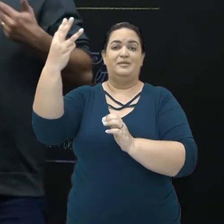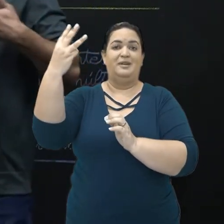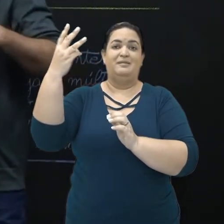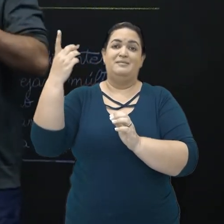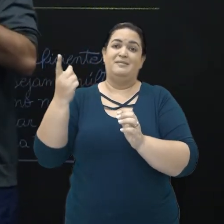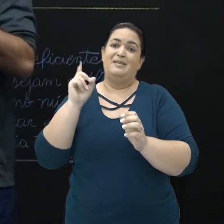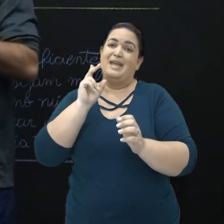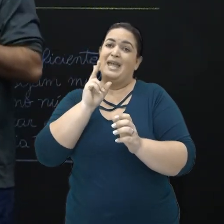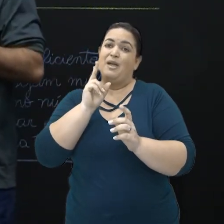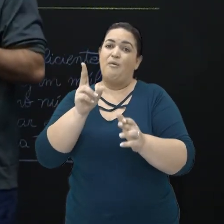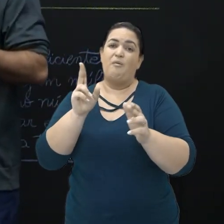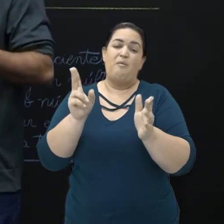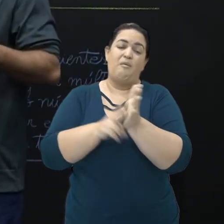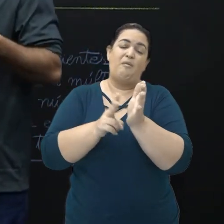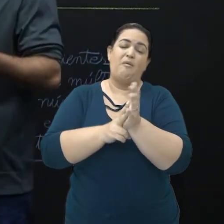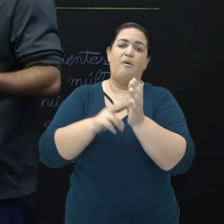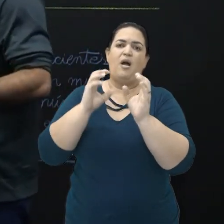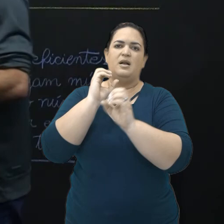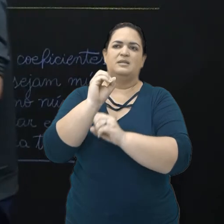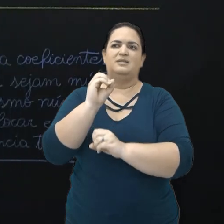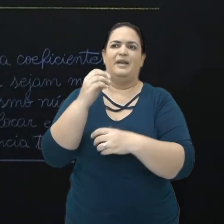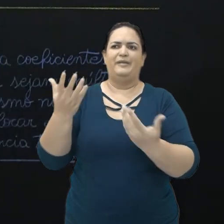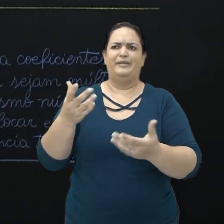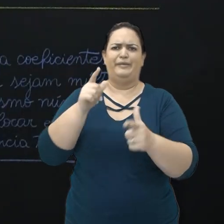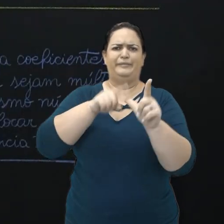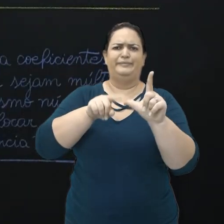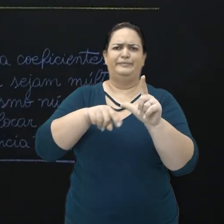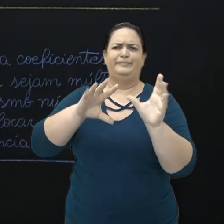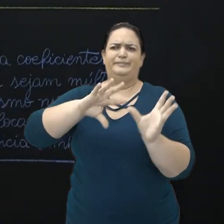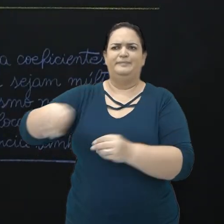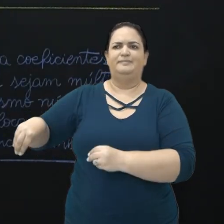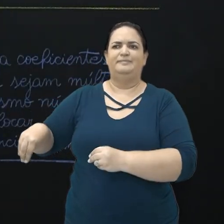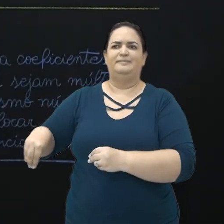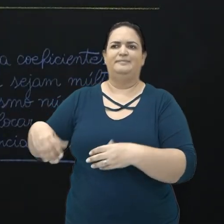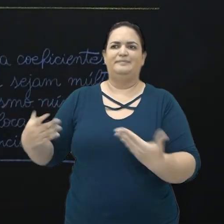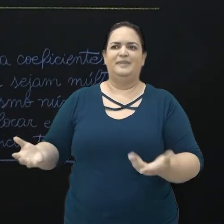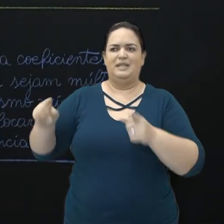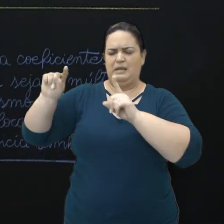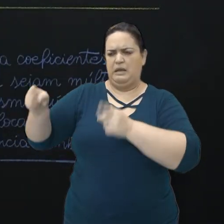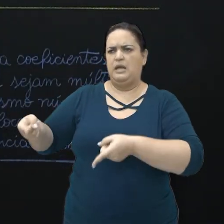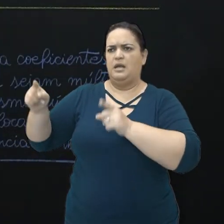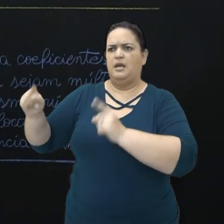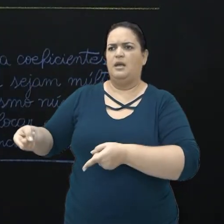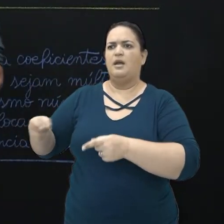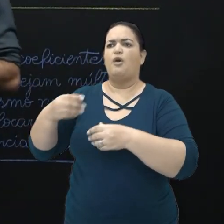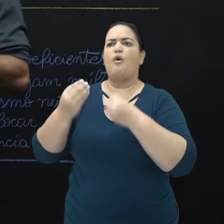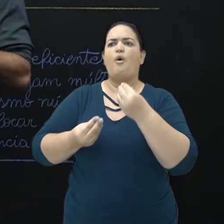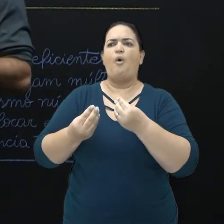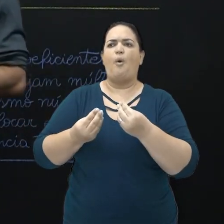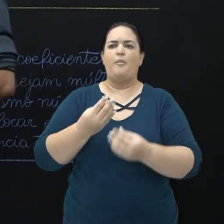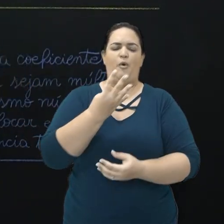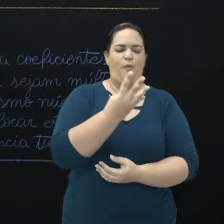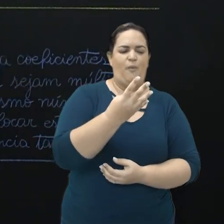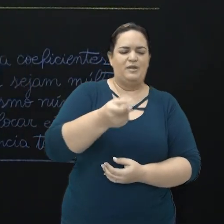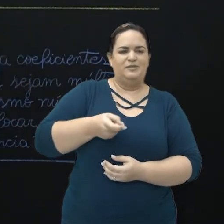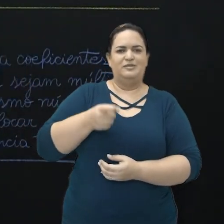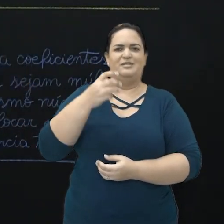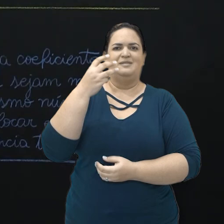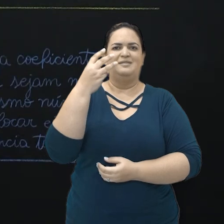Automaticamente, então, esqueça a letra. Portanto, a fatoração final dessa expressão algébrica será igual a